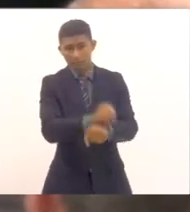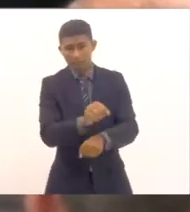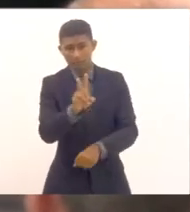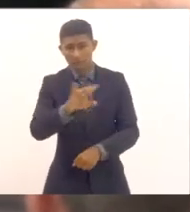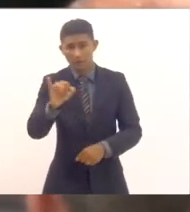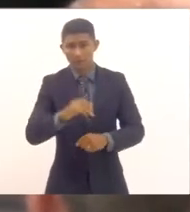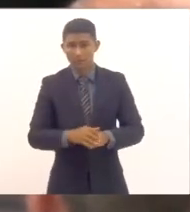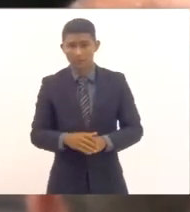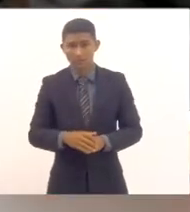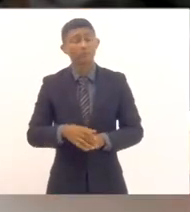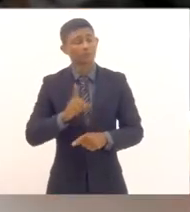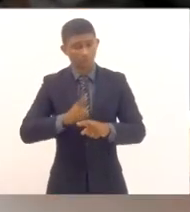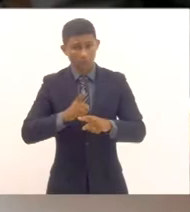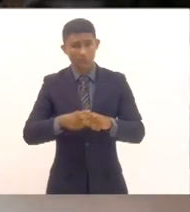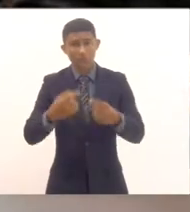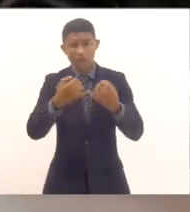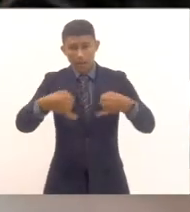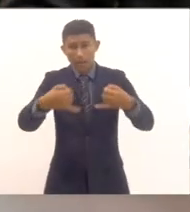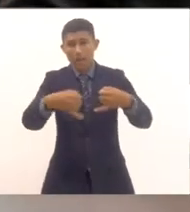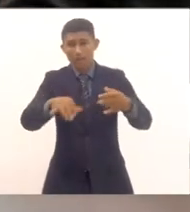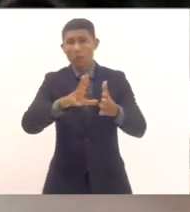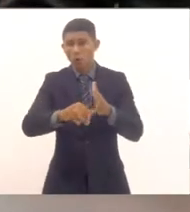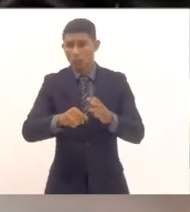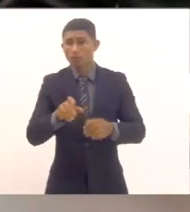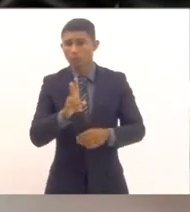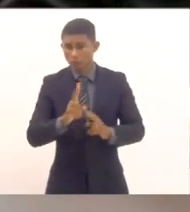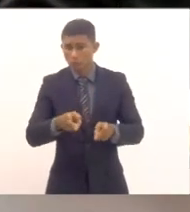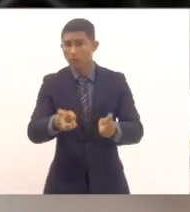o sistema porque vai continuar tendo furtos de Cabos e